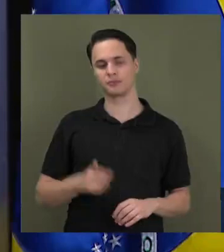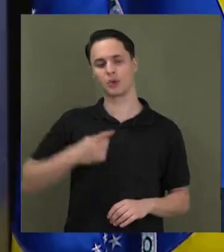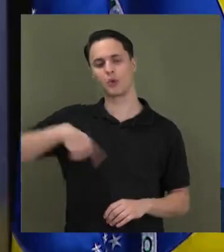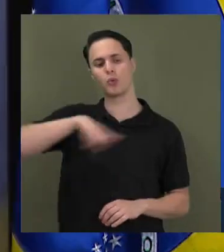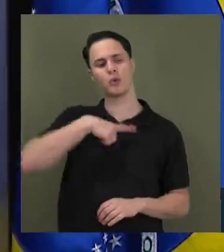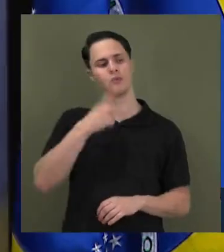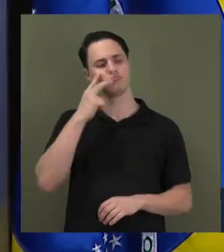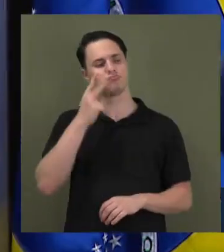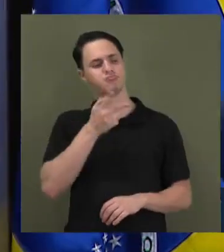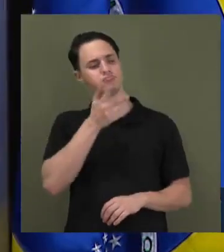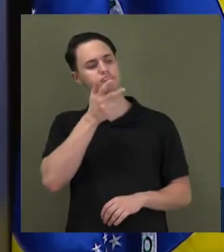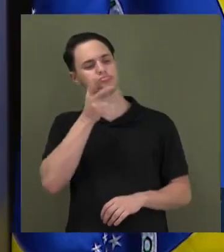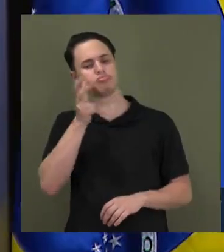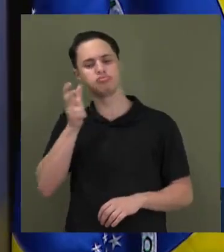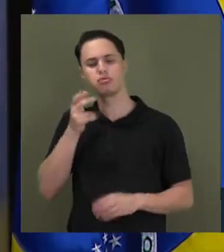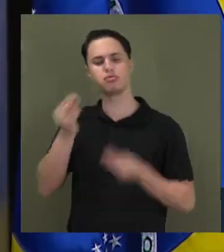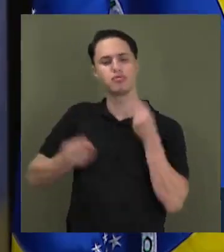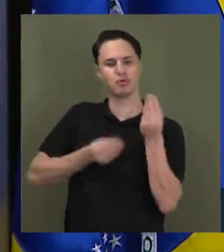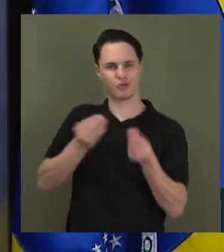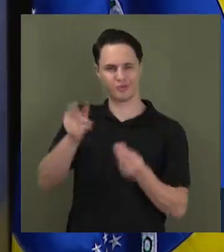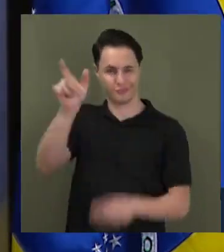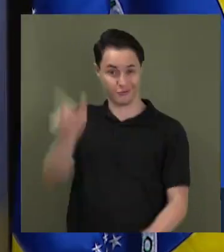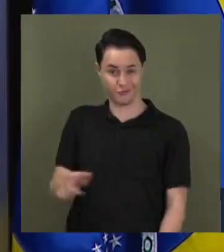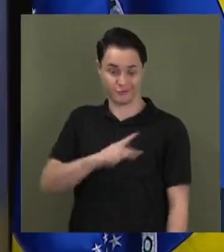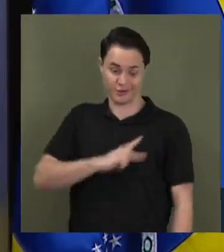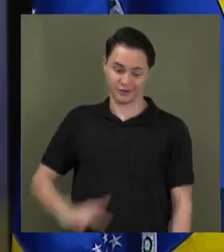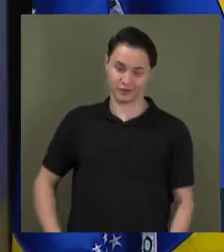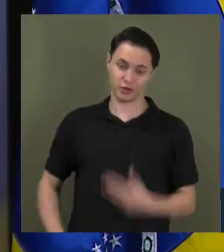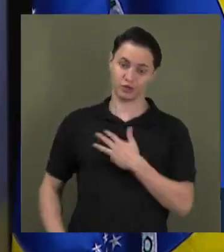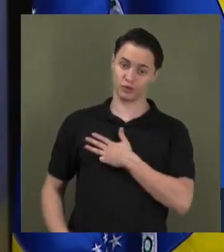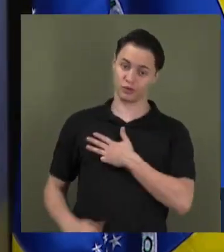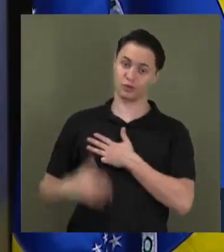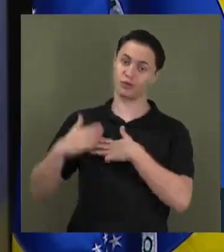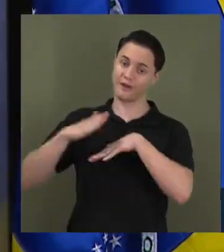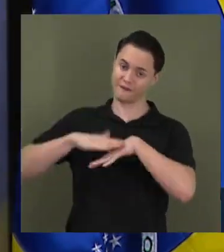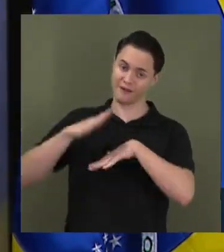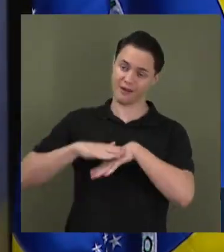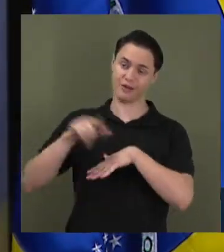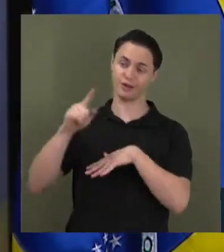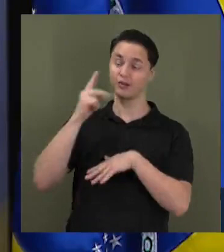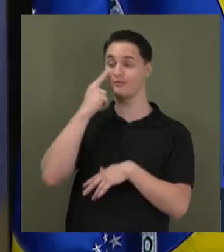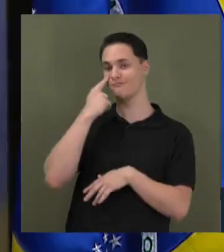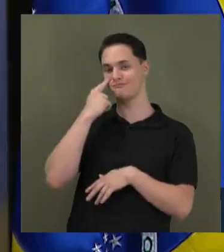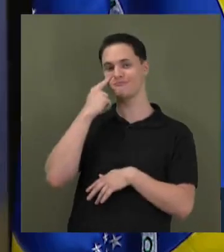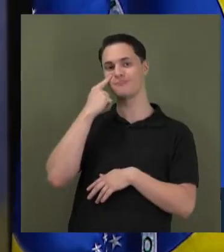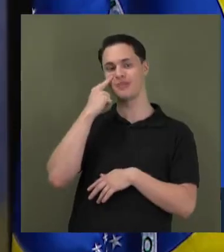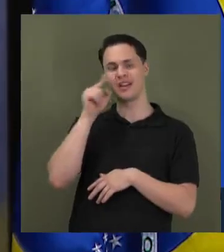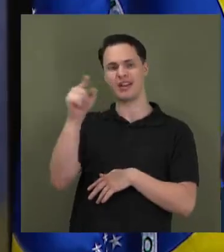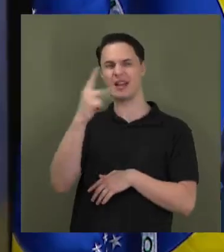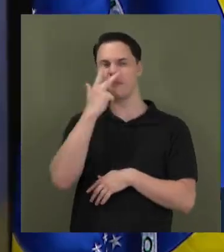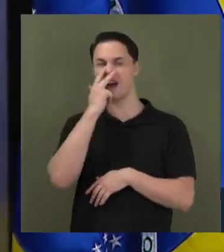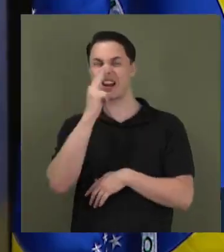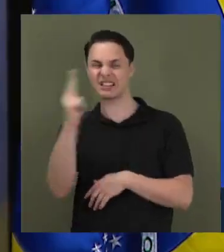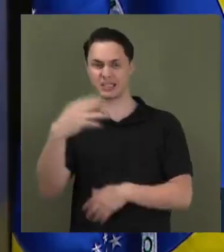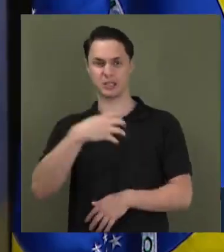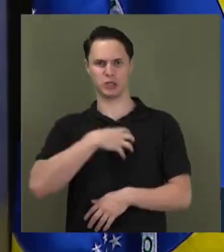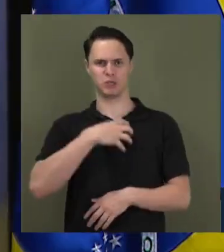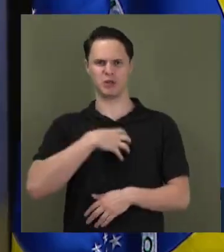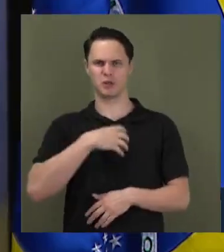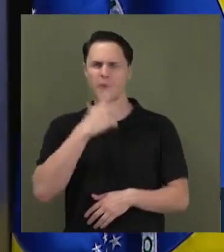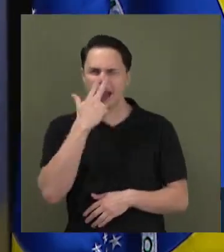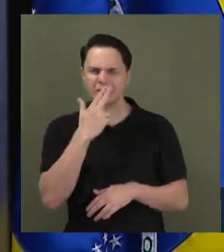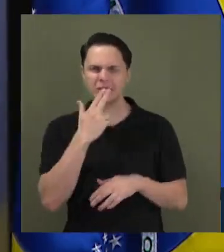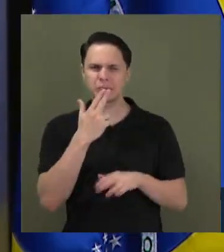como é movido hoje o nosso presidente da República, o Lula. Movido por um espírito de vingança, de